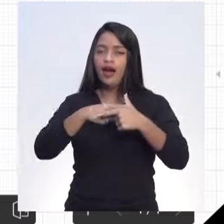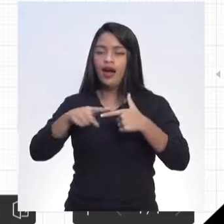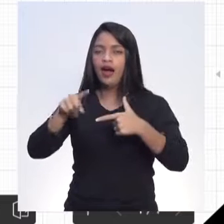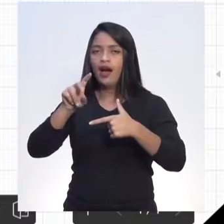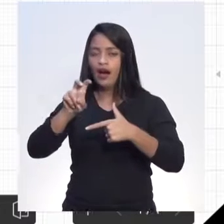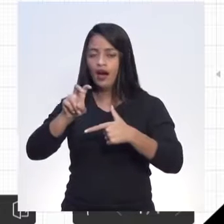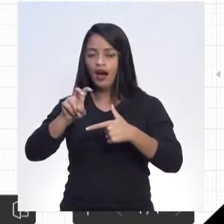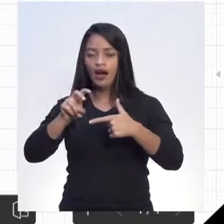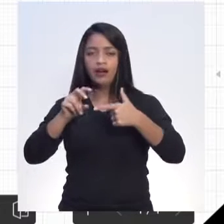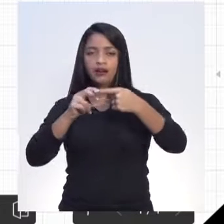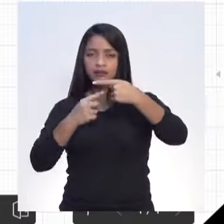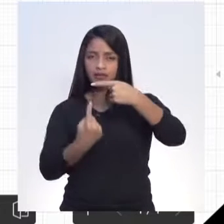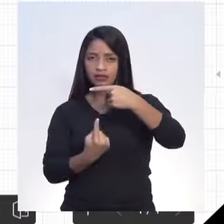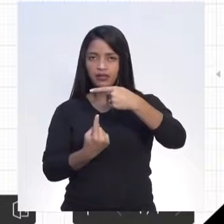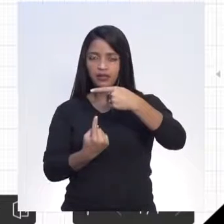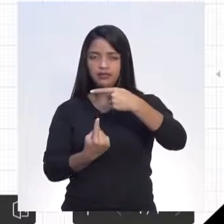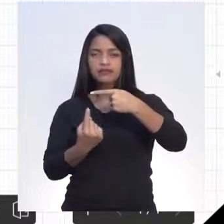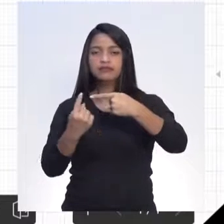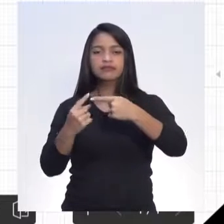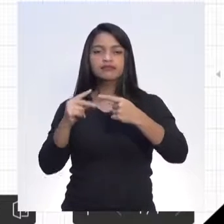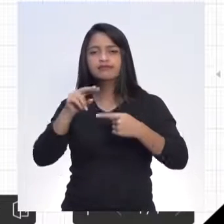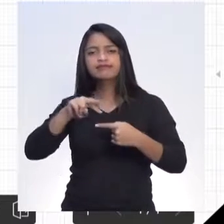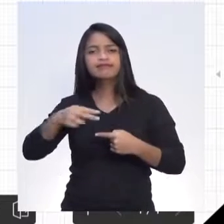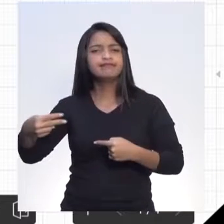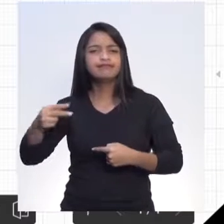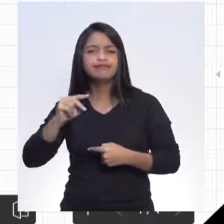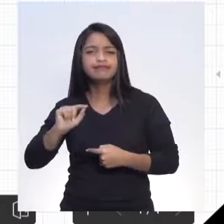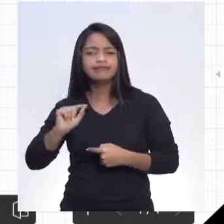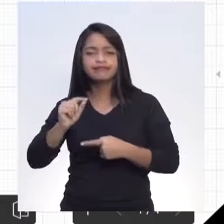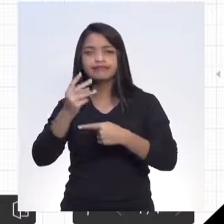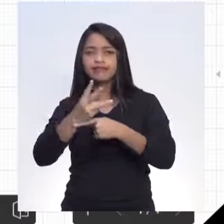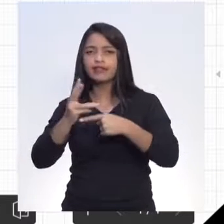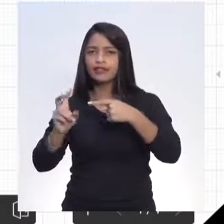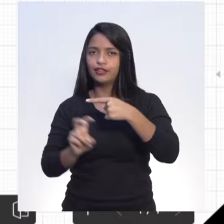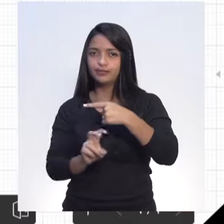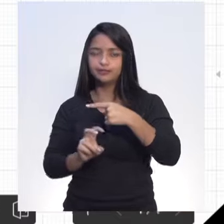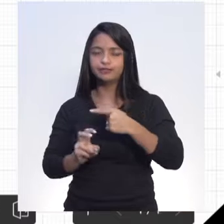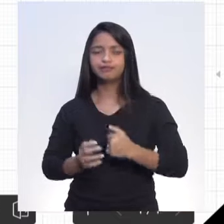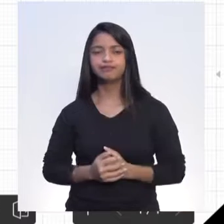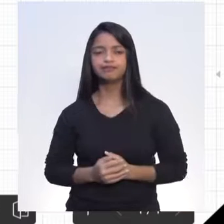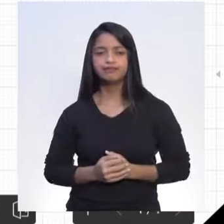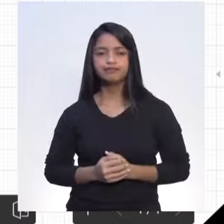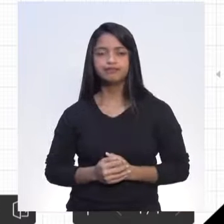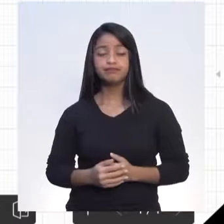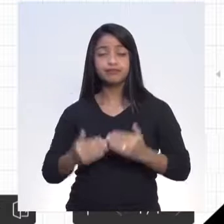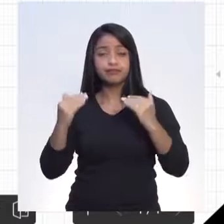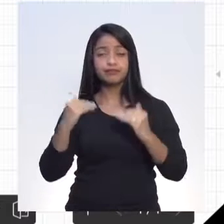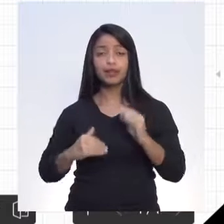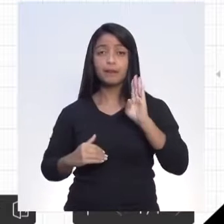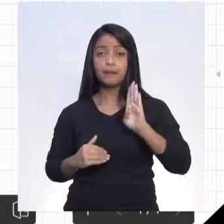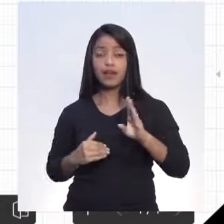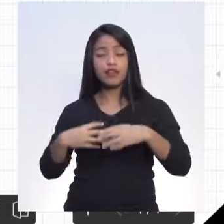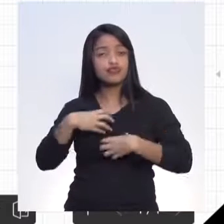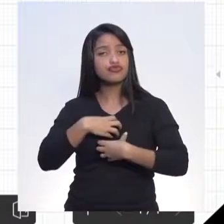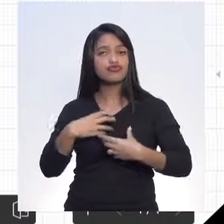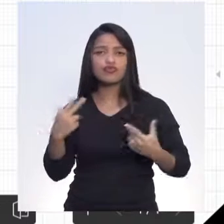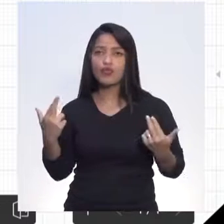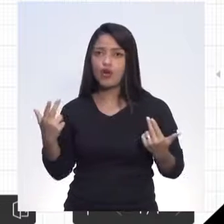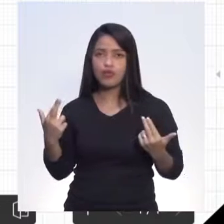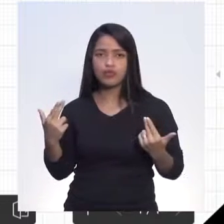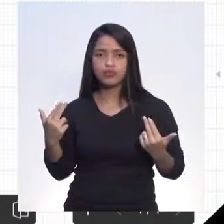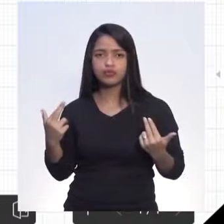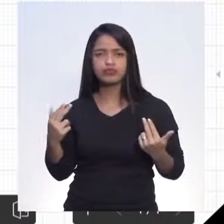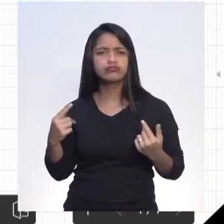que é um caso aqui, ó, 3/5, que é a resposta. Na letra B, eu faço a mesma ideia. Qual que é a